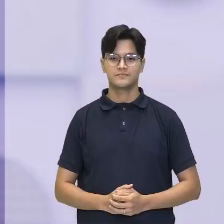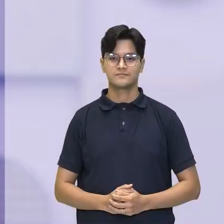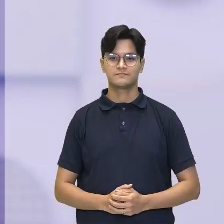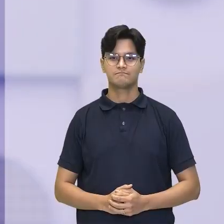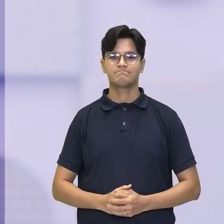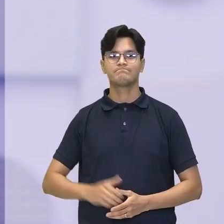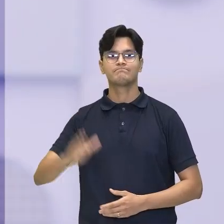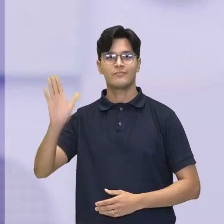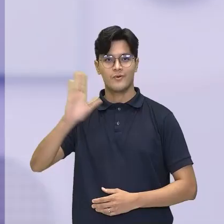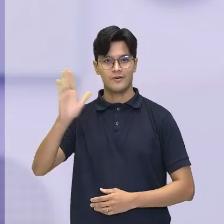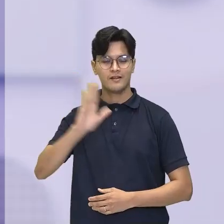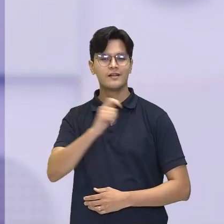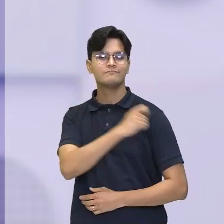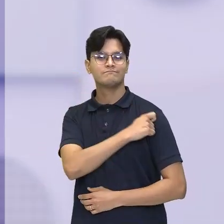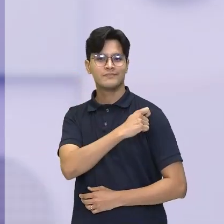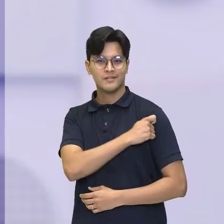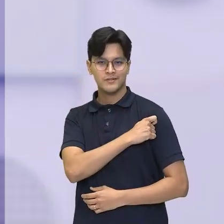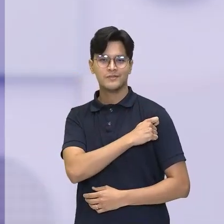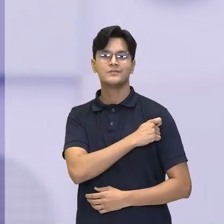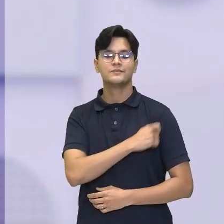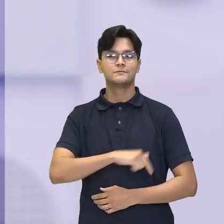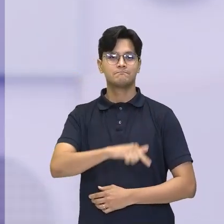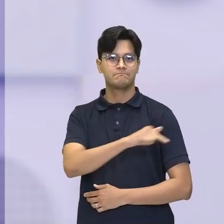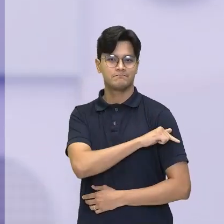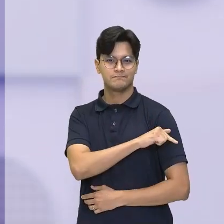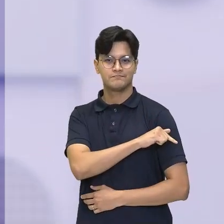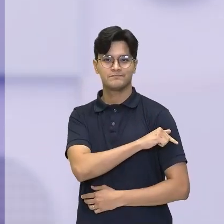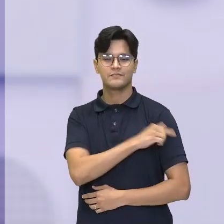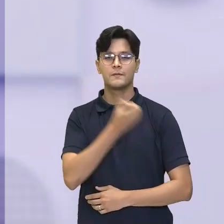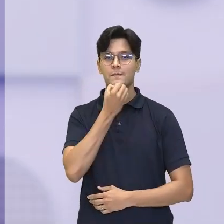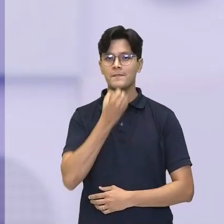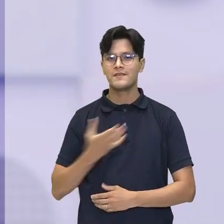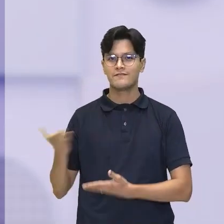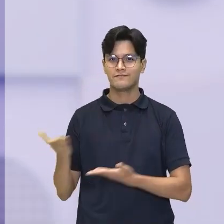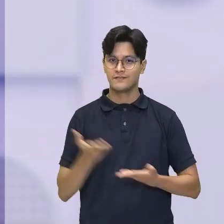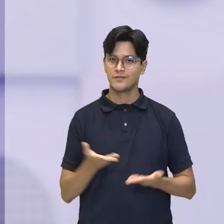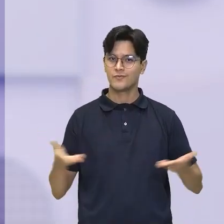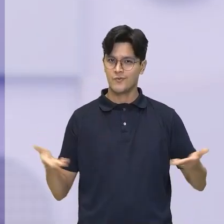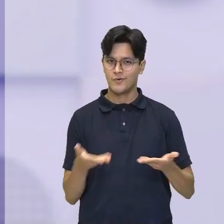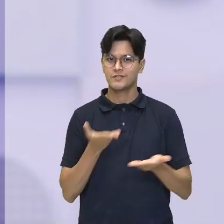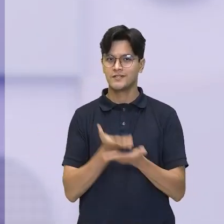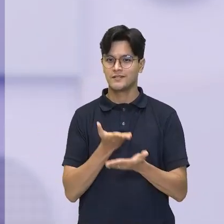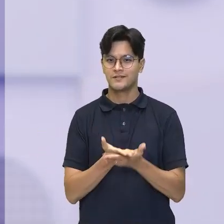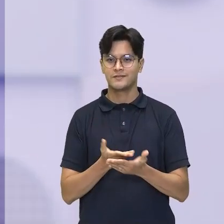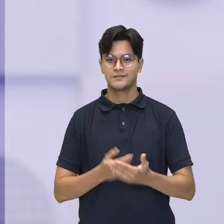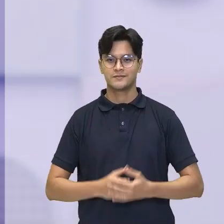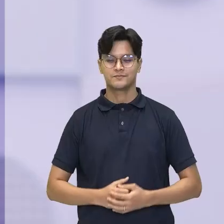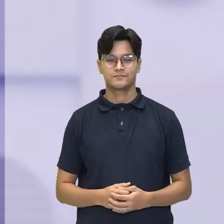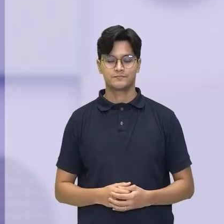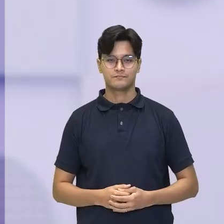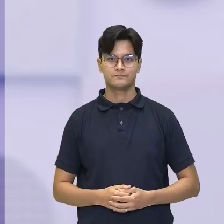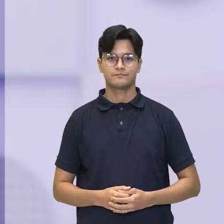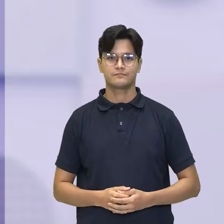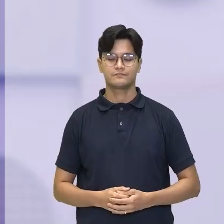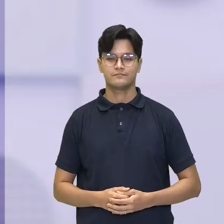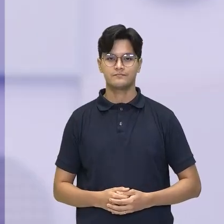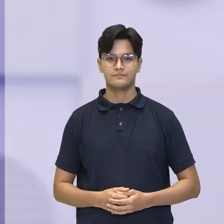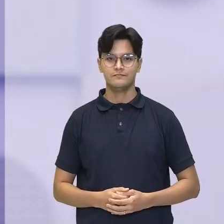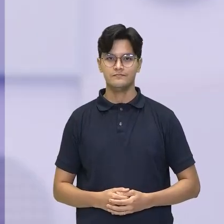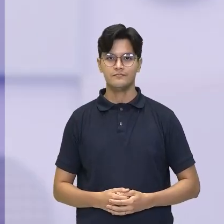Olá, alunos do 7º ano do Ensino Fundamental, bem-vindos à nossa aula. E agora nós